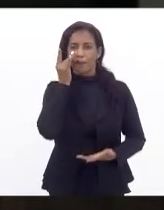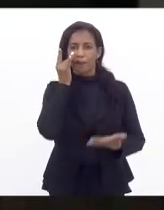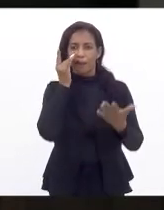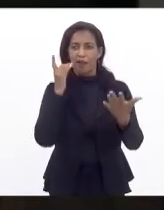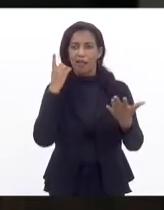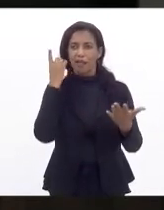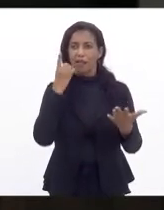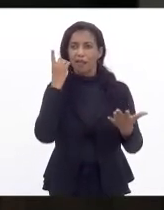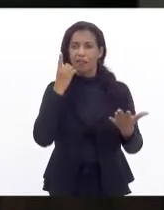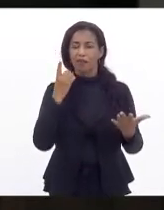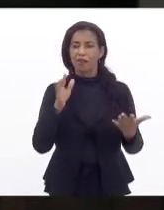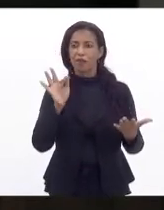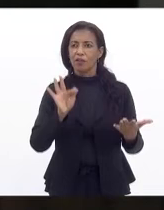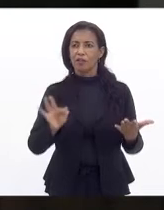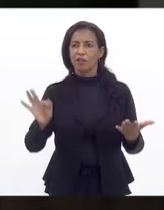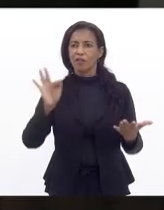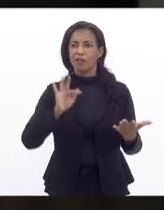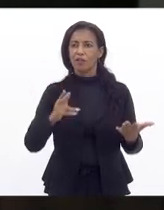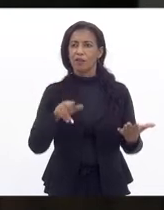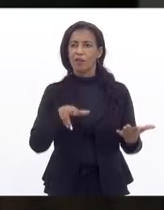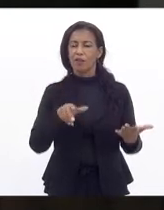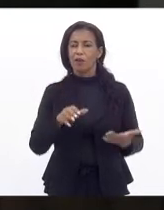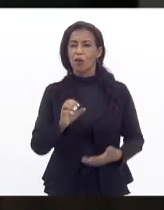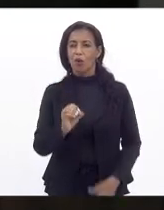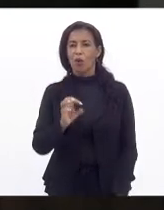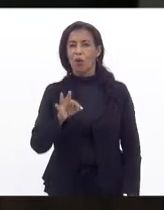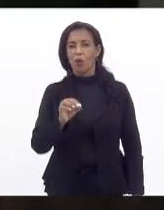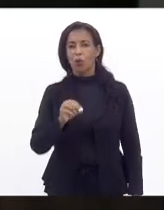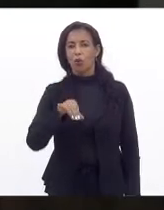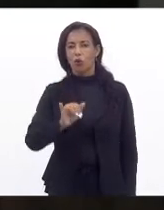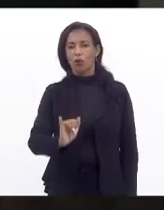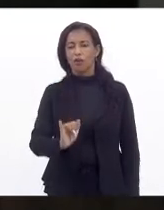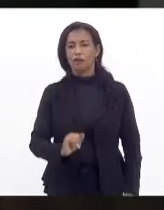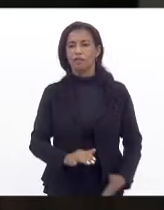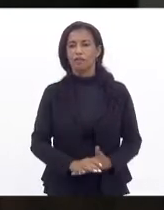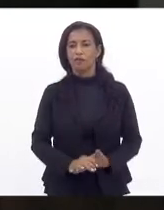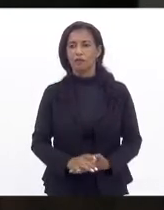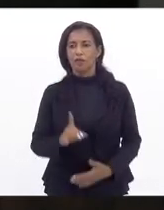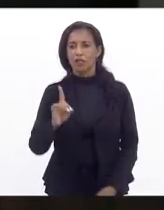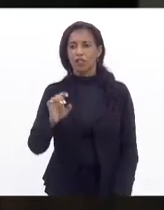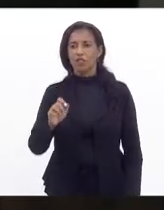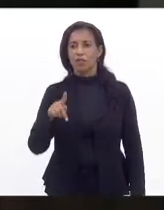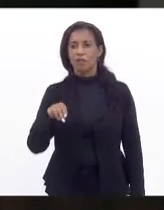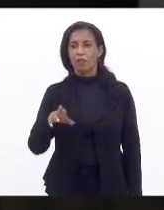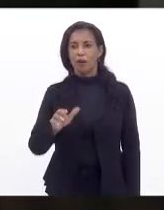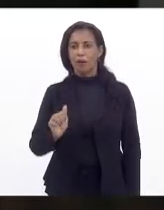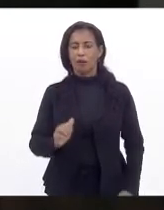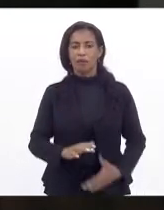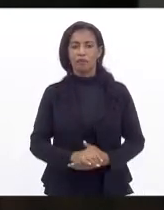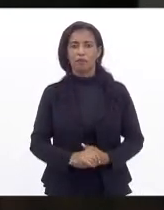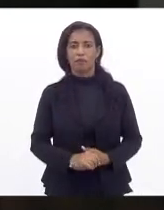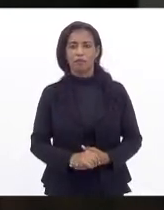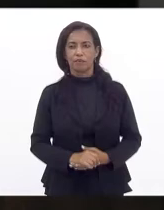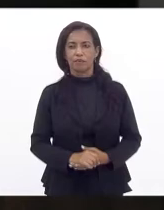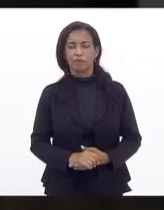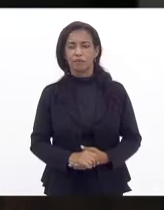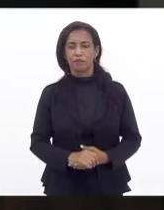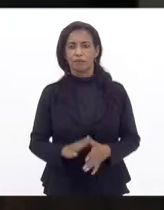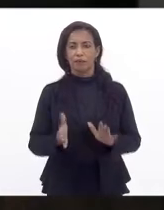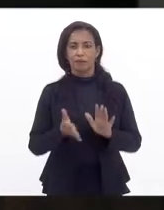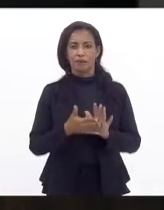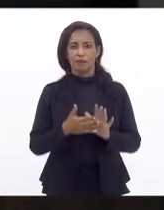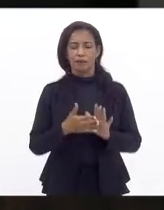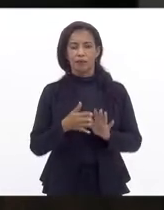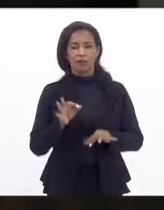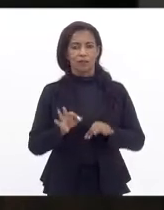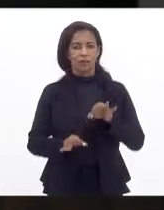deputado federal, nosso amigo, meu irmão Otoni de Paula. Seja bem-vindo, Otoni. Para a emissão de parecer pela Comissão